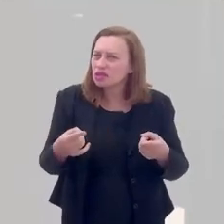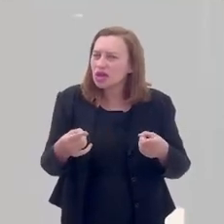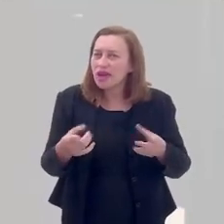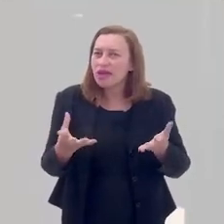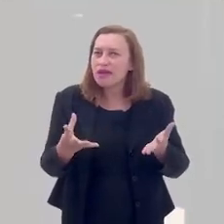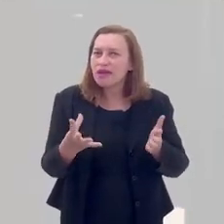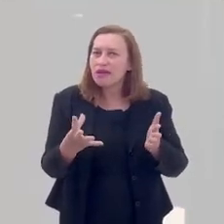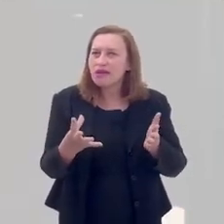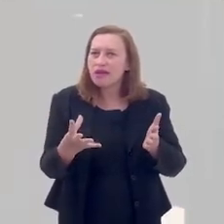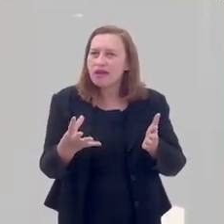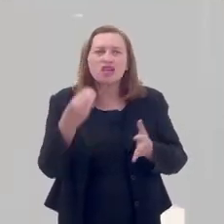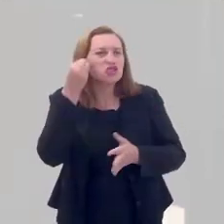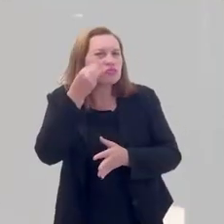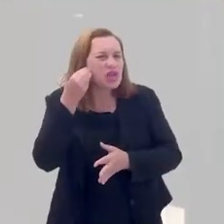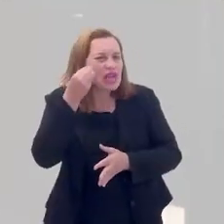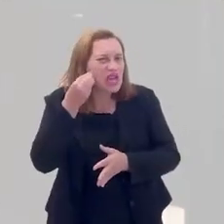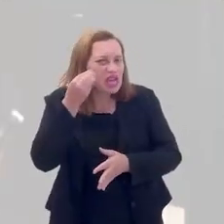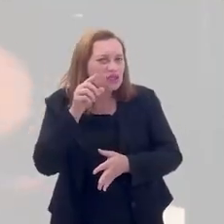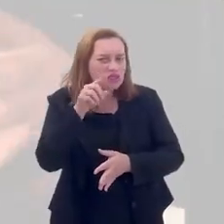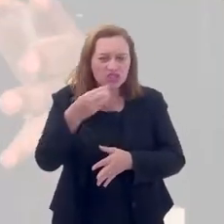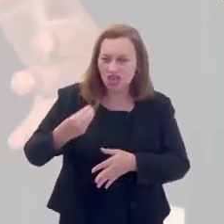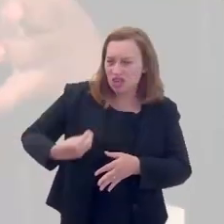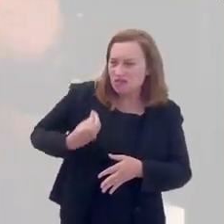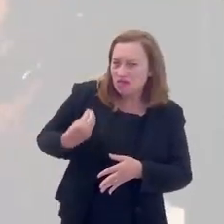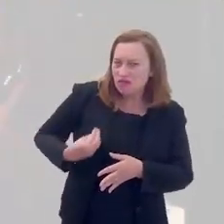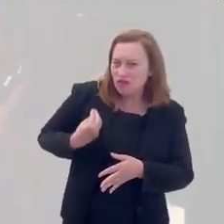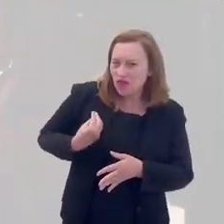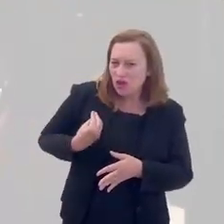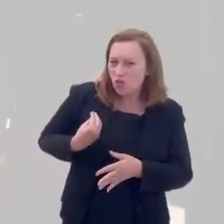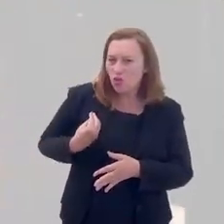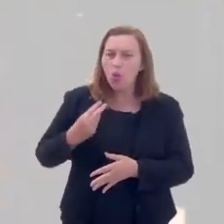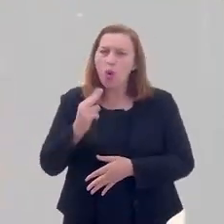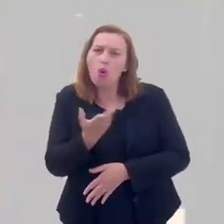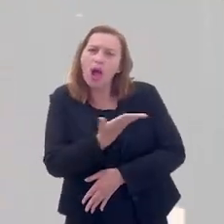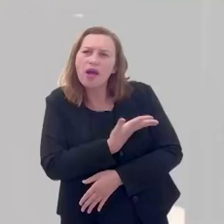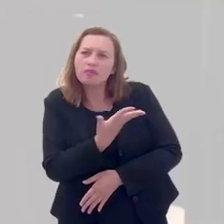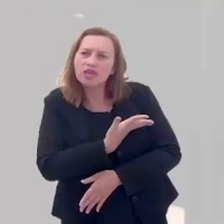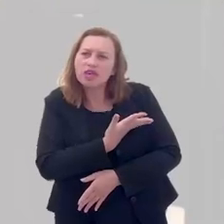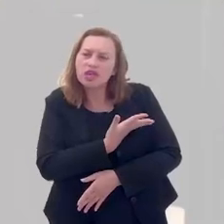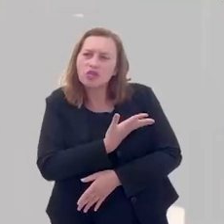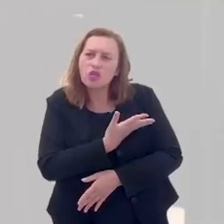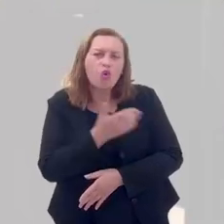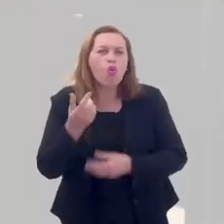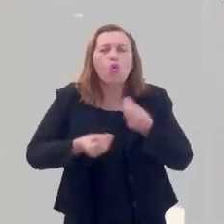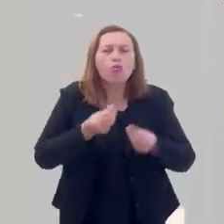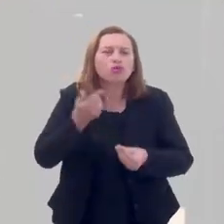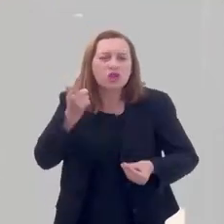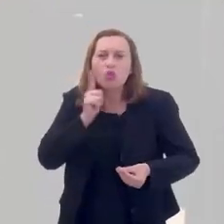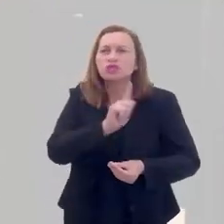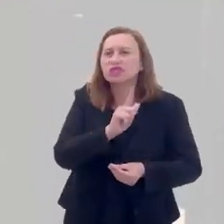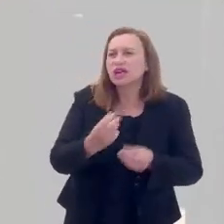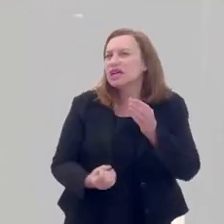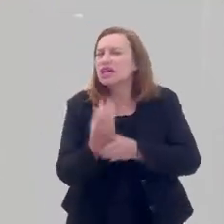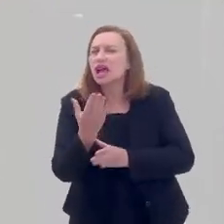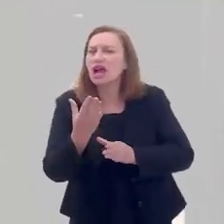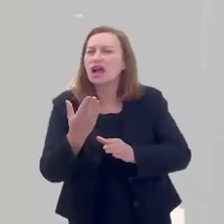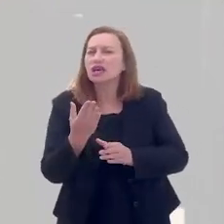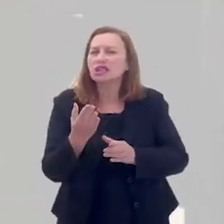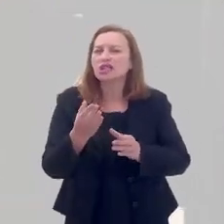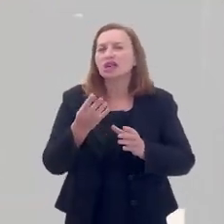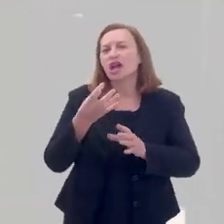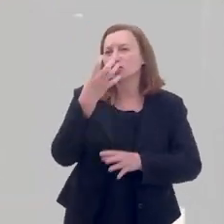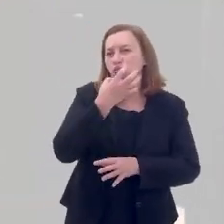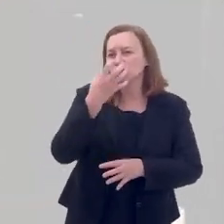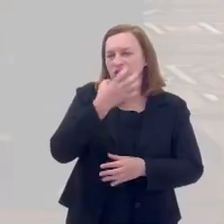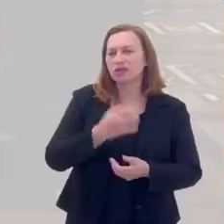coisas que você passou ao que você vive aos amigos ao redor como é que você começa consegue criar as suas